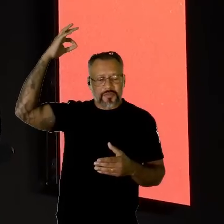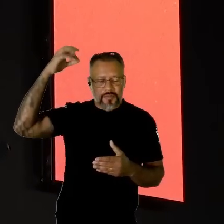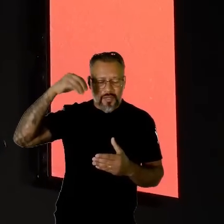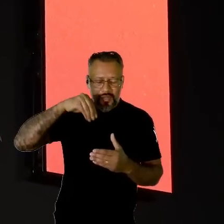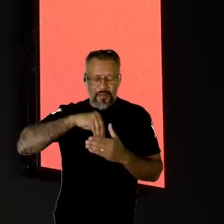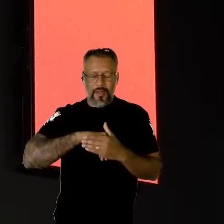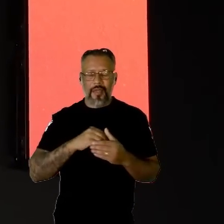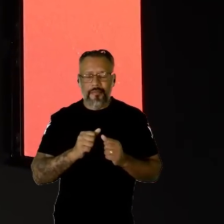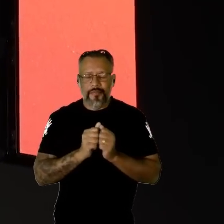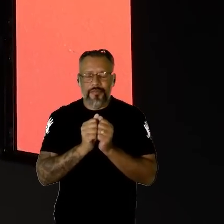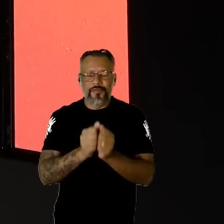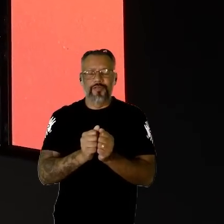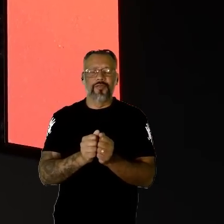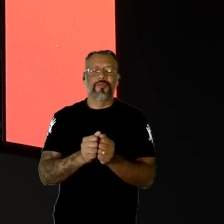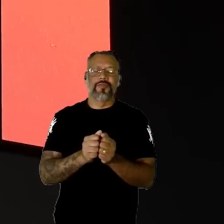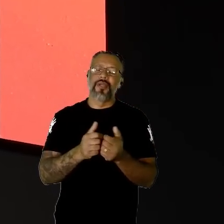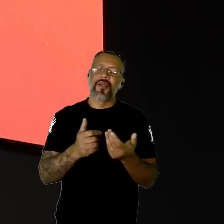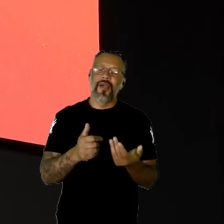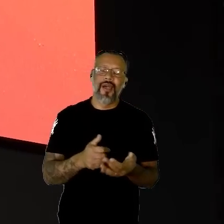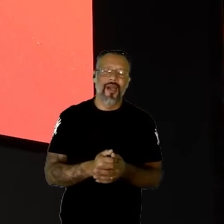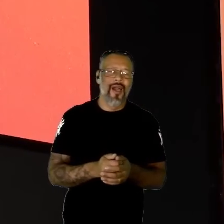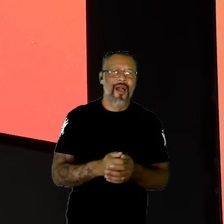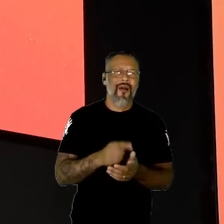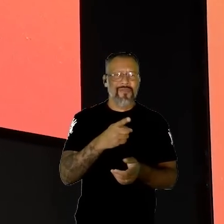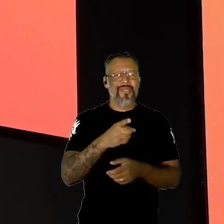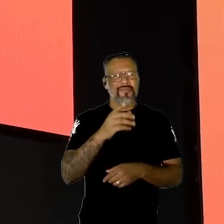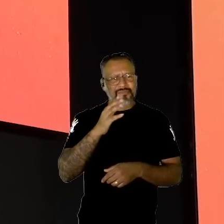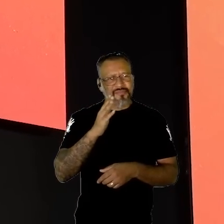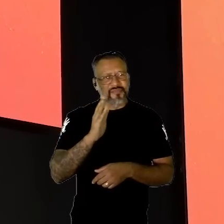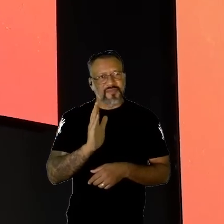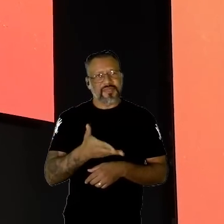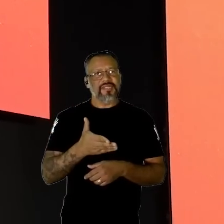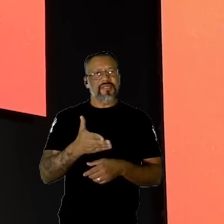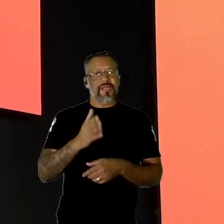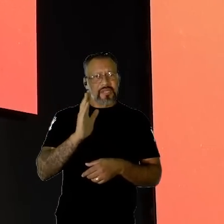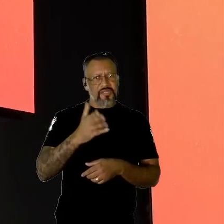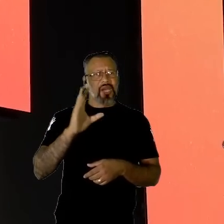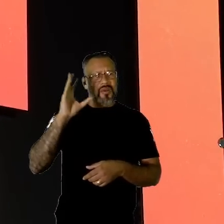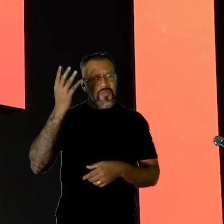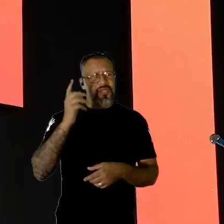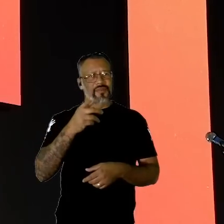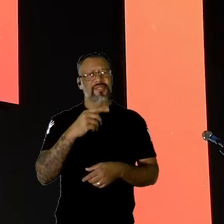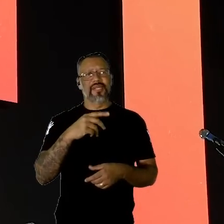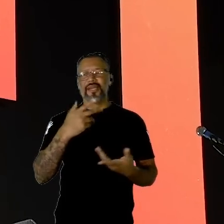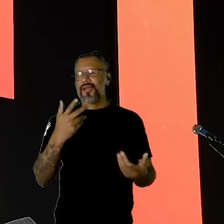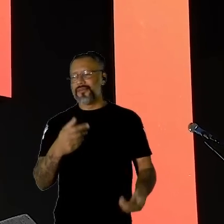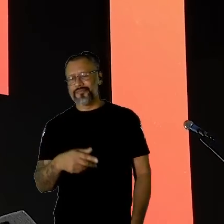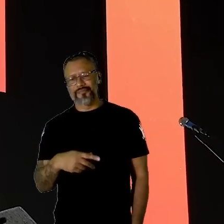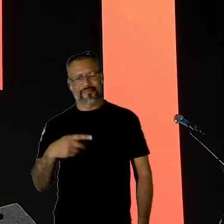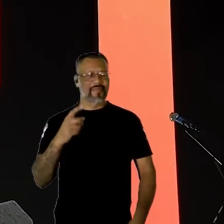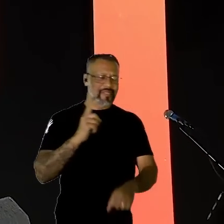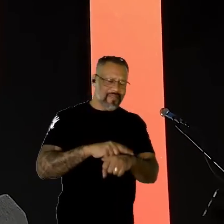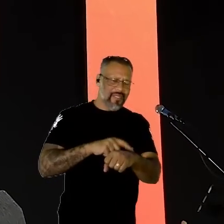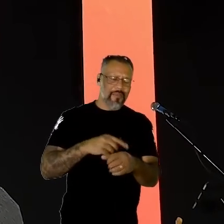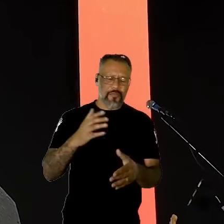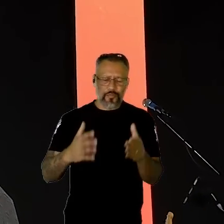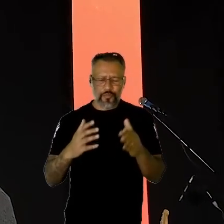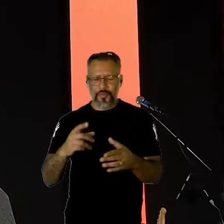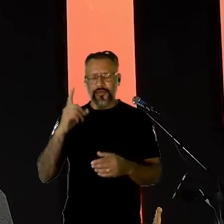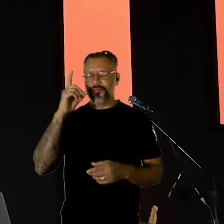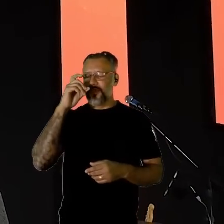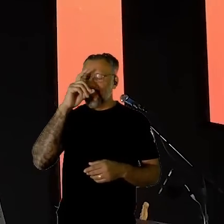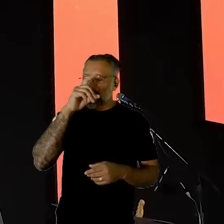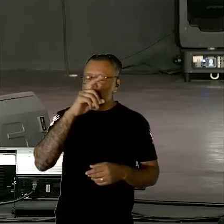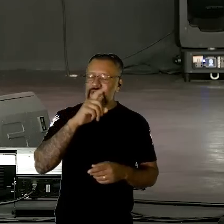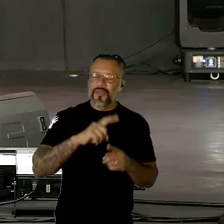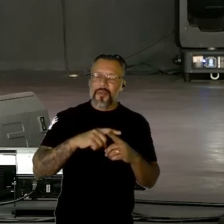sentido você já teve momentos difíceis como uma companhia agradável que melhorou tudo já passou por isso naquele momentos complicados mas a pessoa que tava